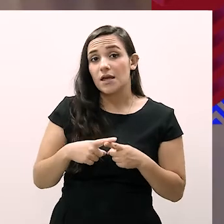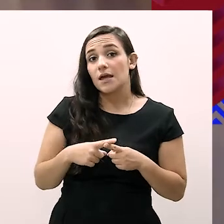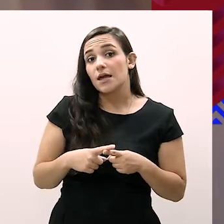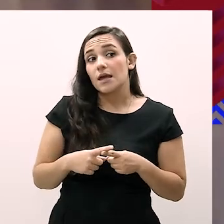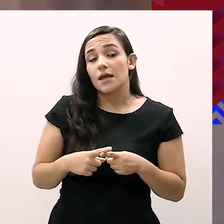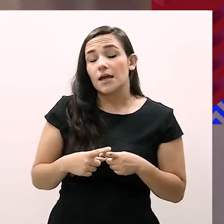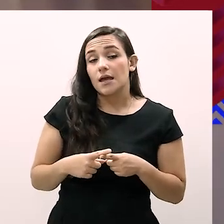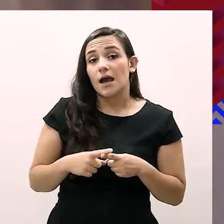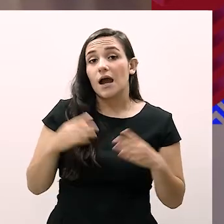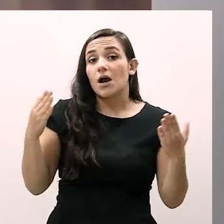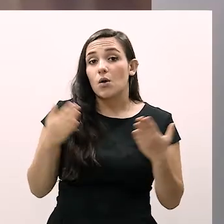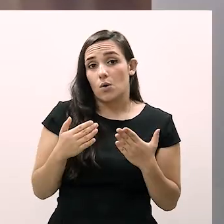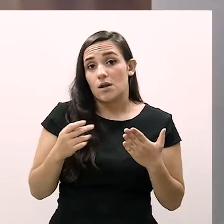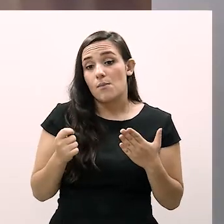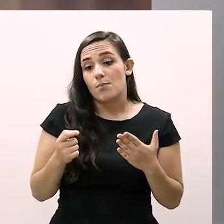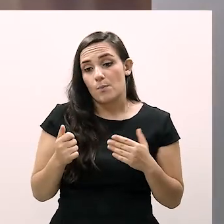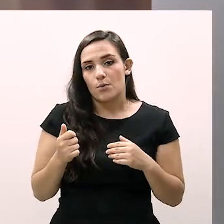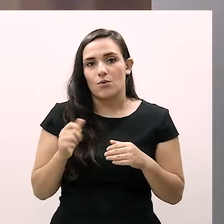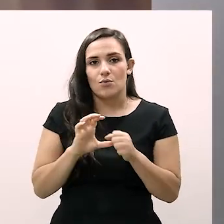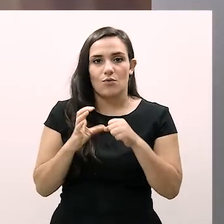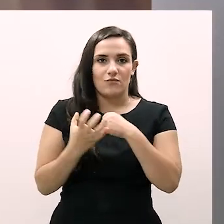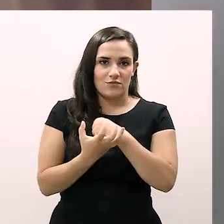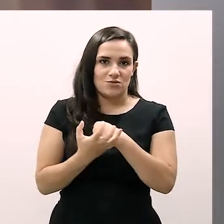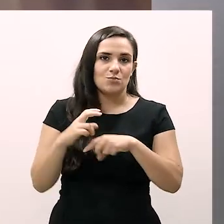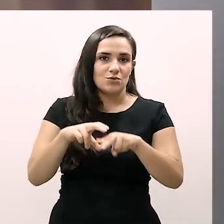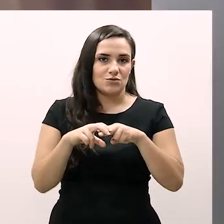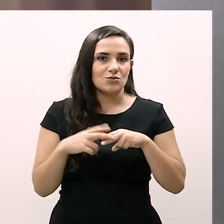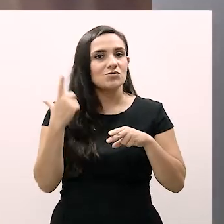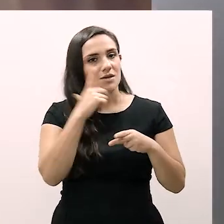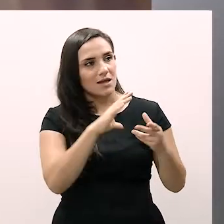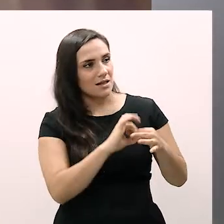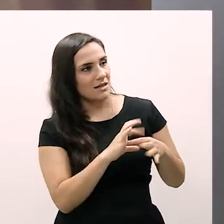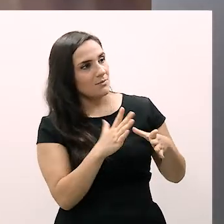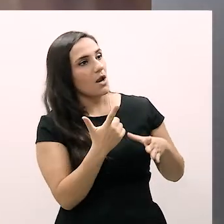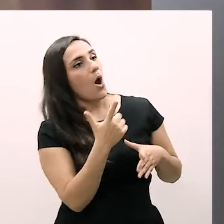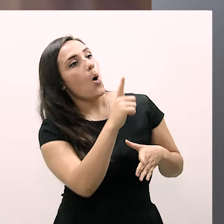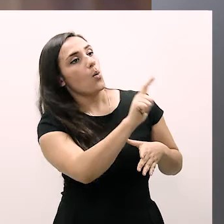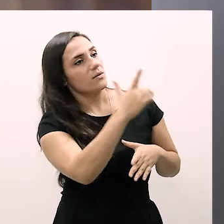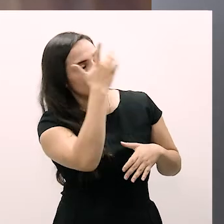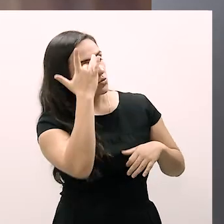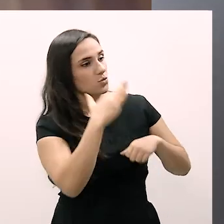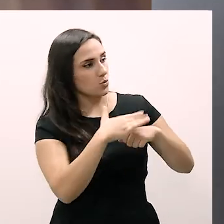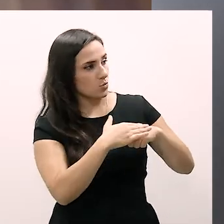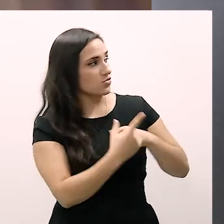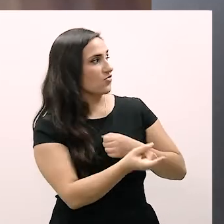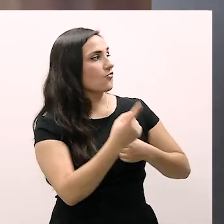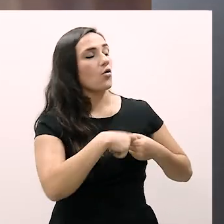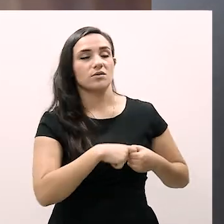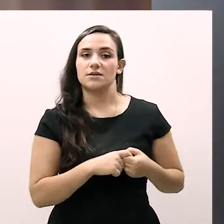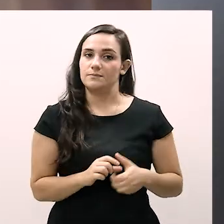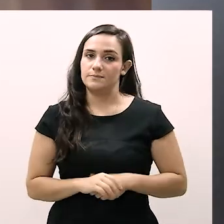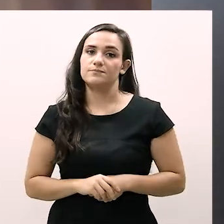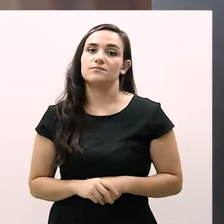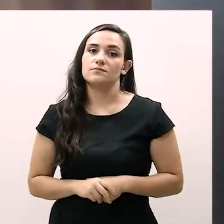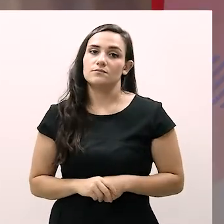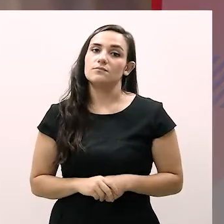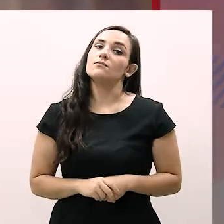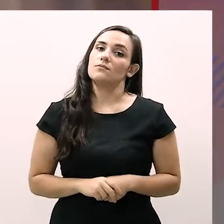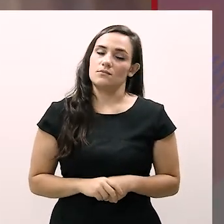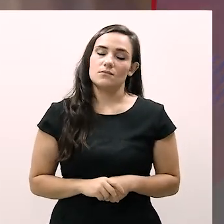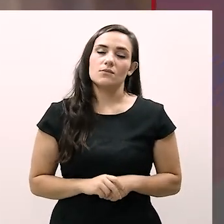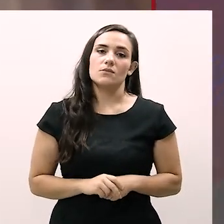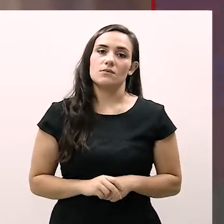sendo esvaziados dos doentes de Covid e permitindo que se retomem cirurgias de grande